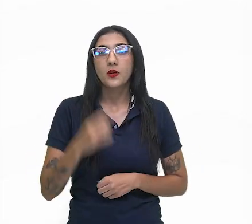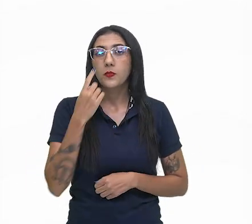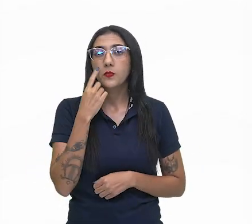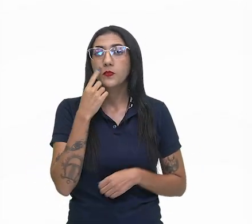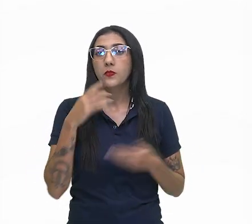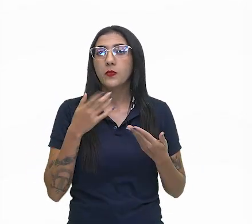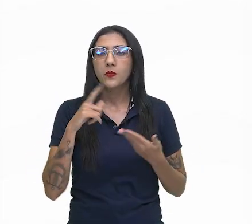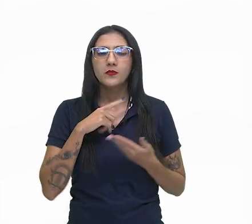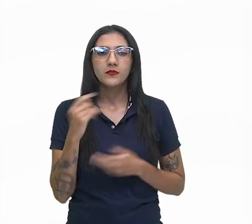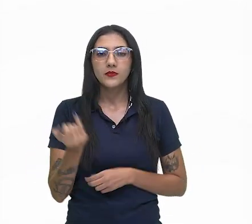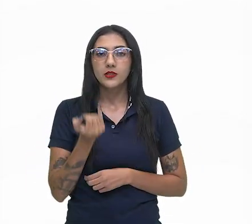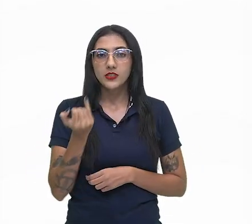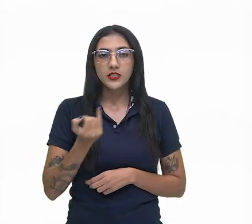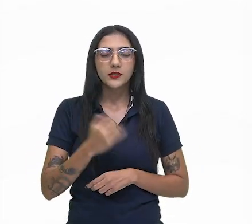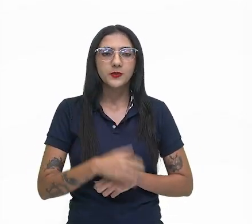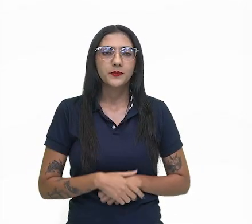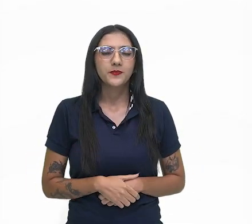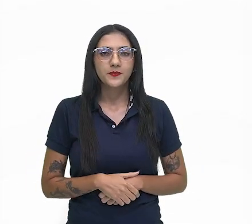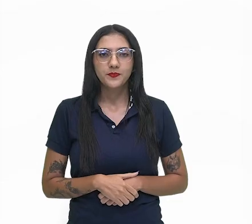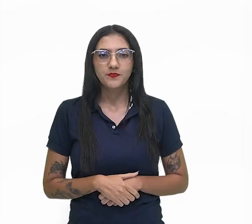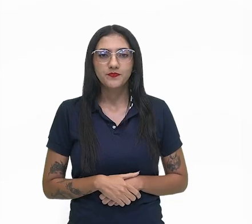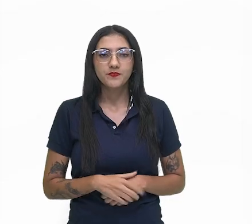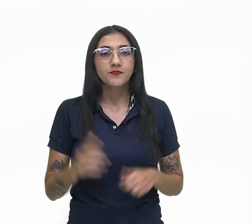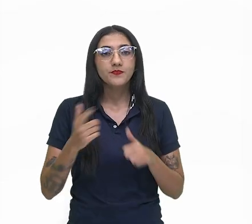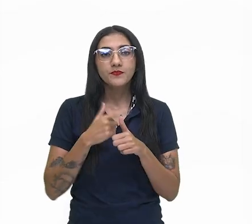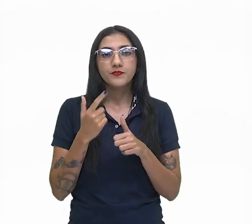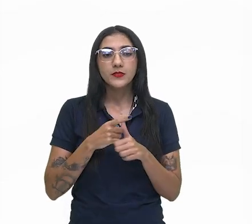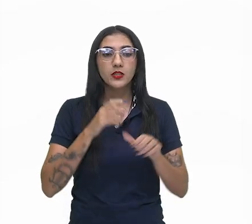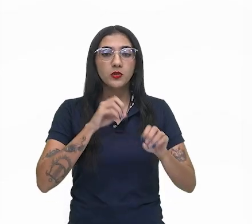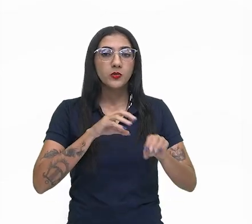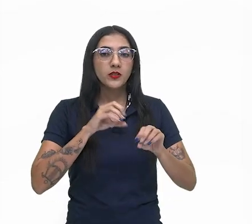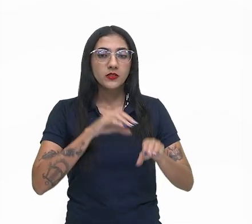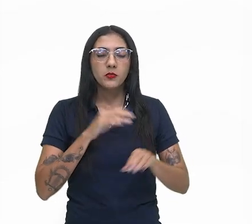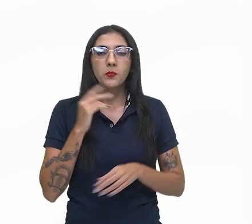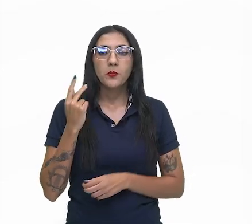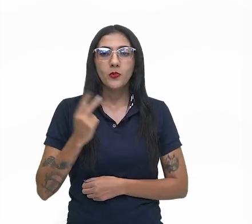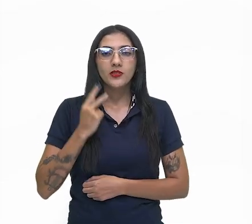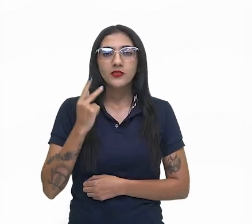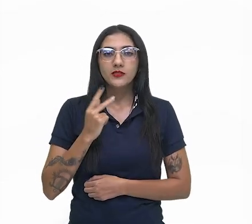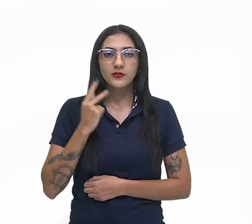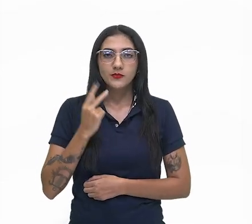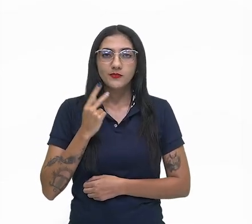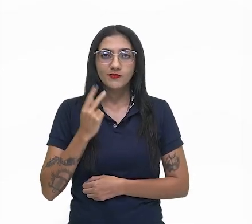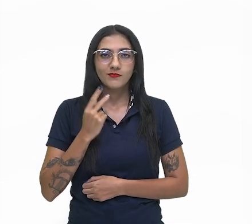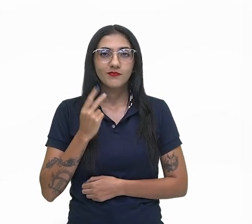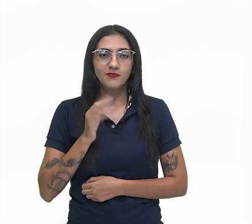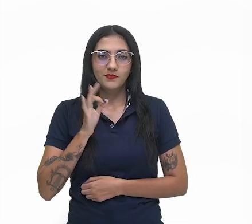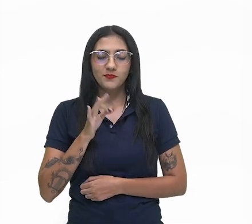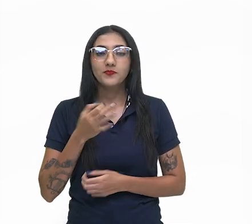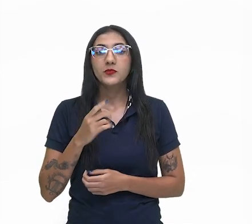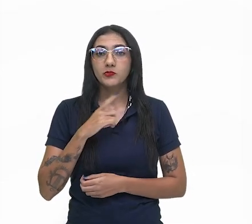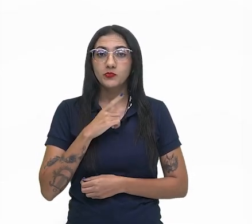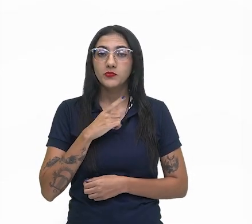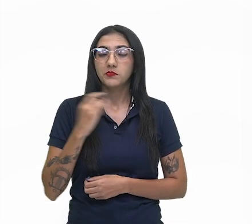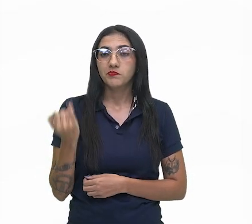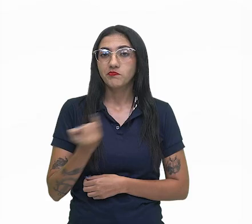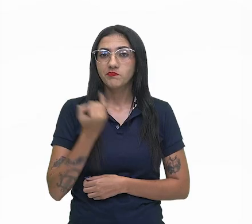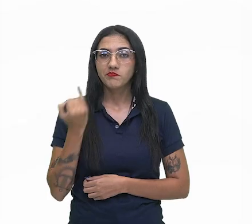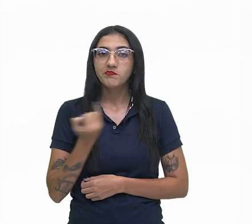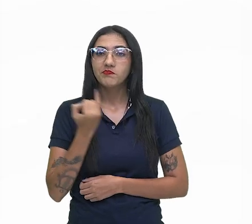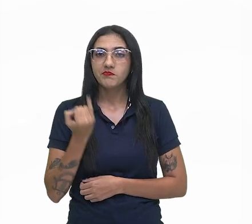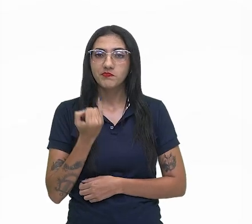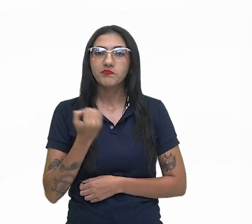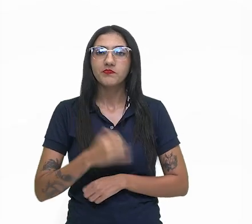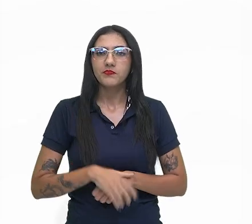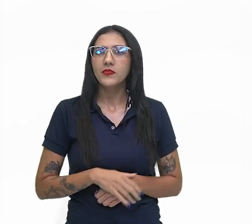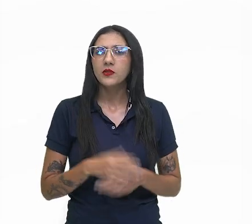disso. Primeiro, a educação política, né? Então, há uma importância na educação política,